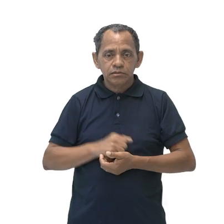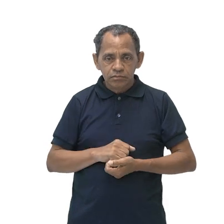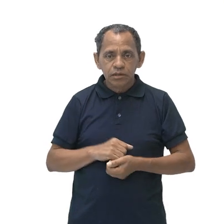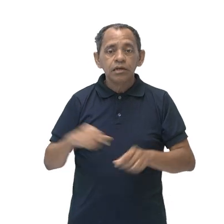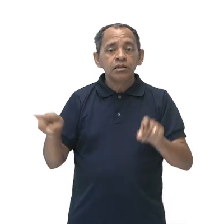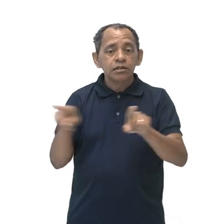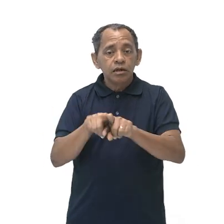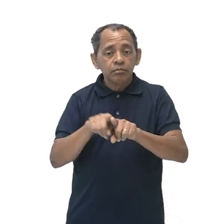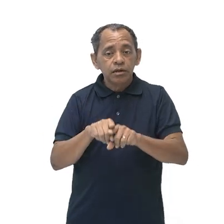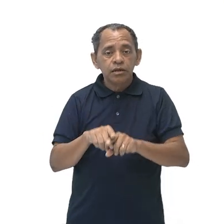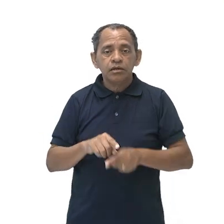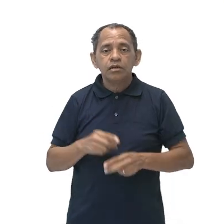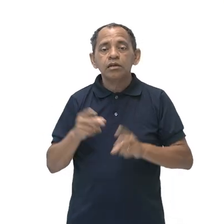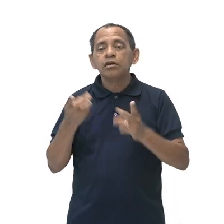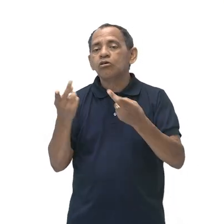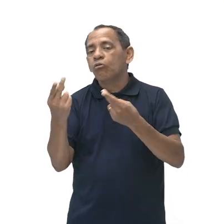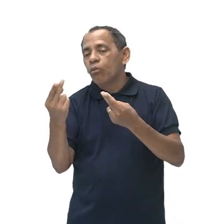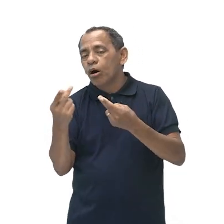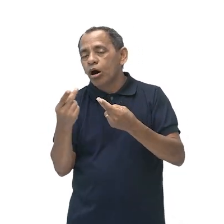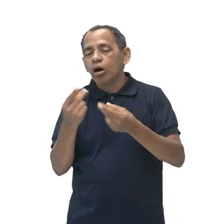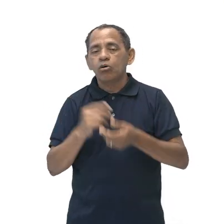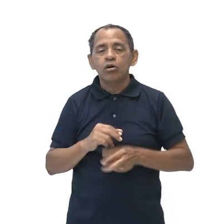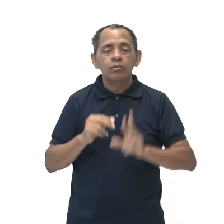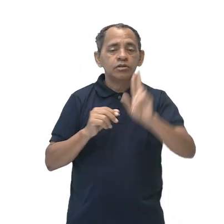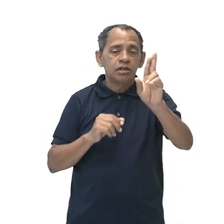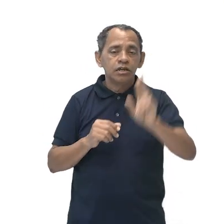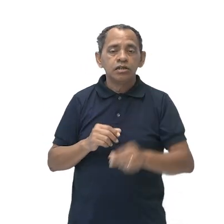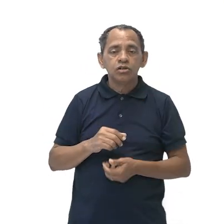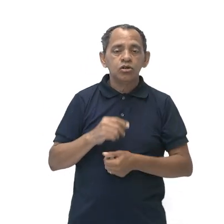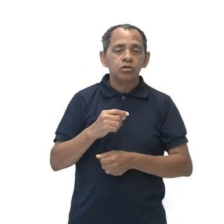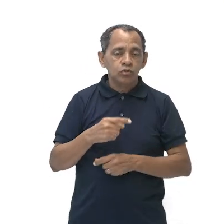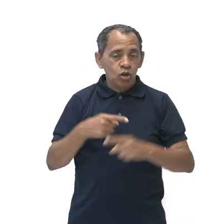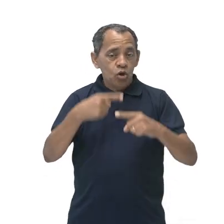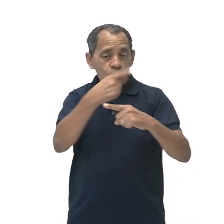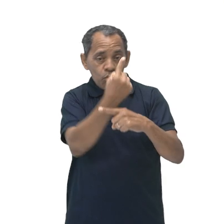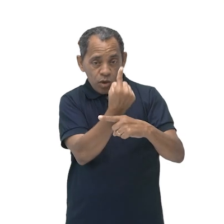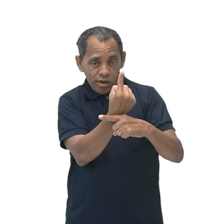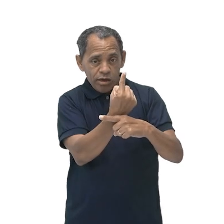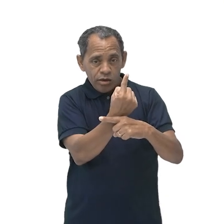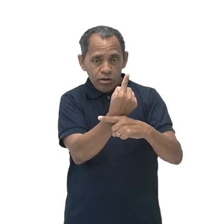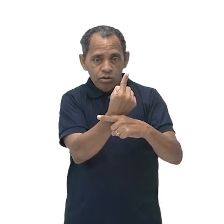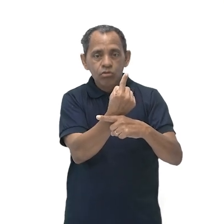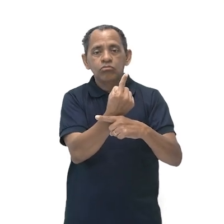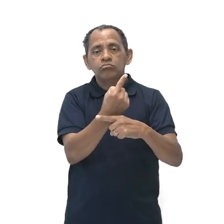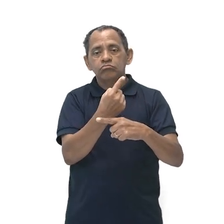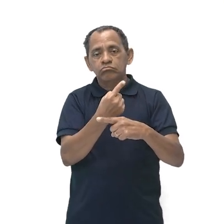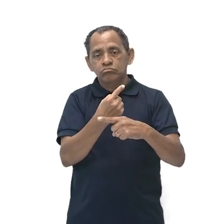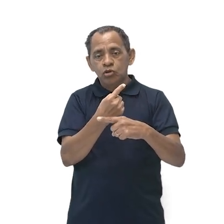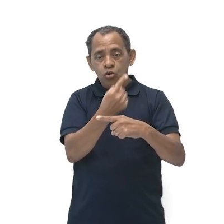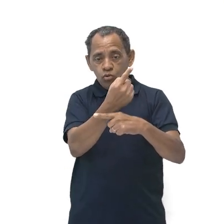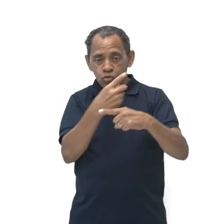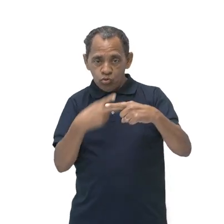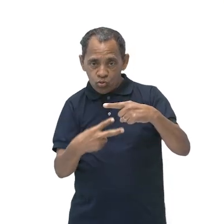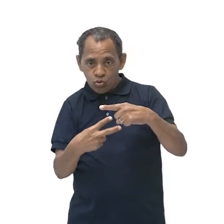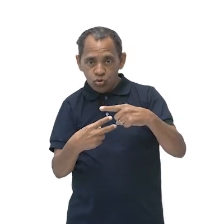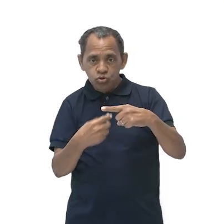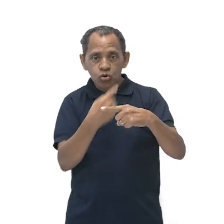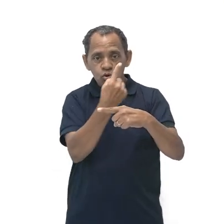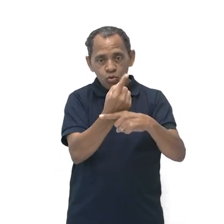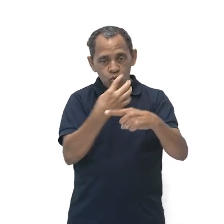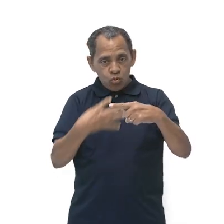que eu representei meio, 1/4, 3 sobre 2, raiz de 2, eu posso também